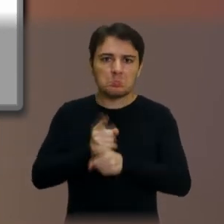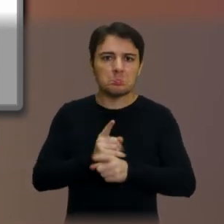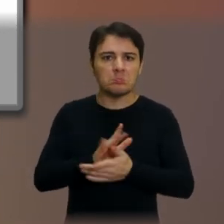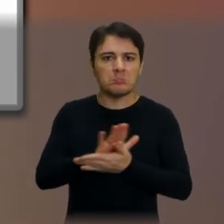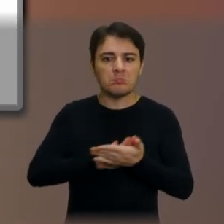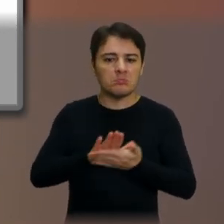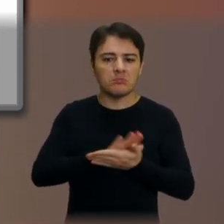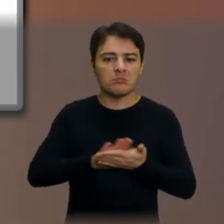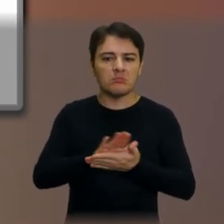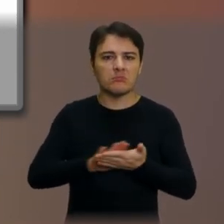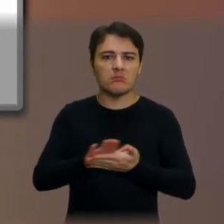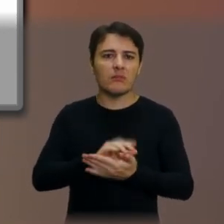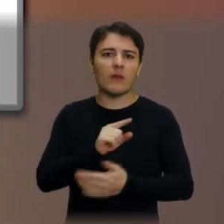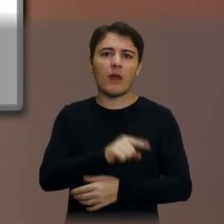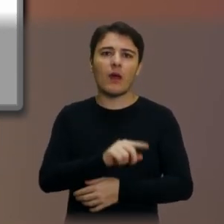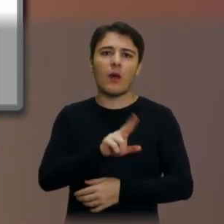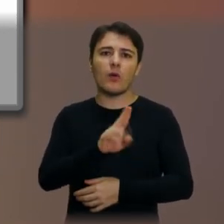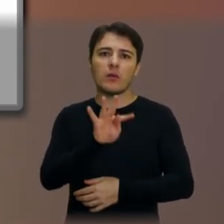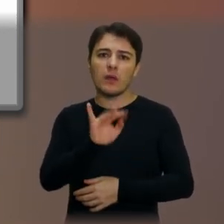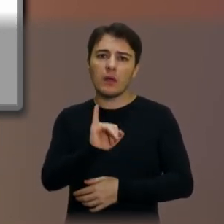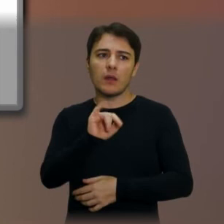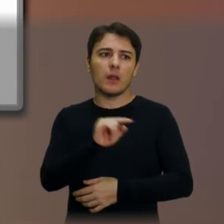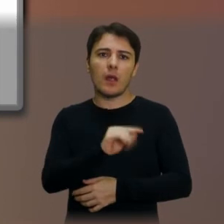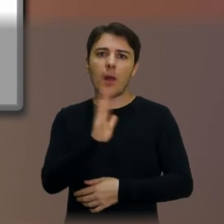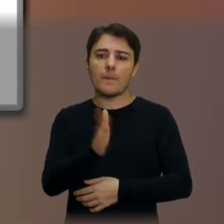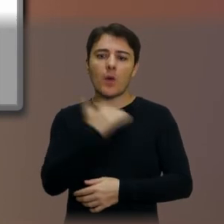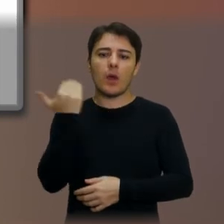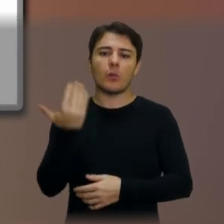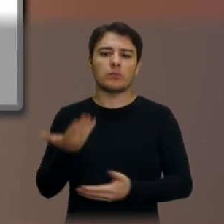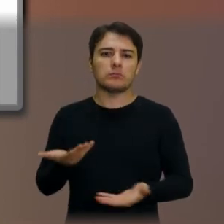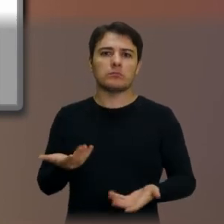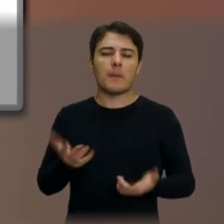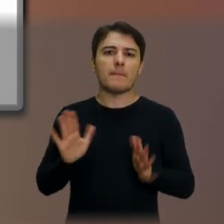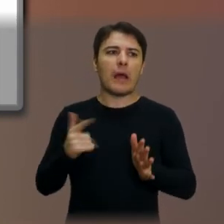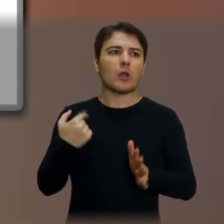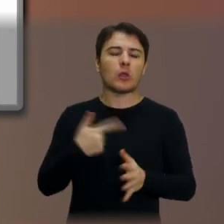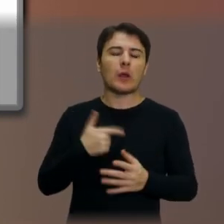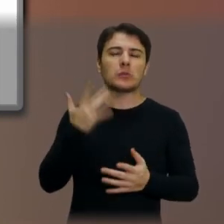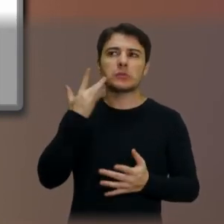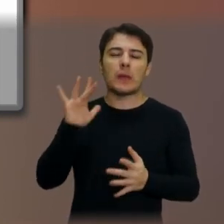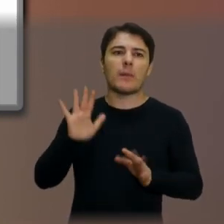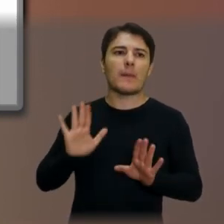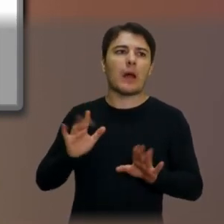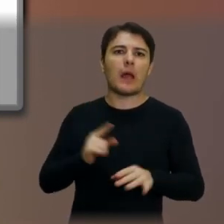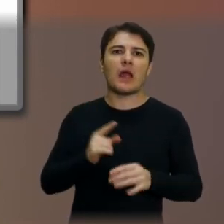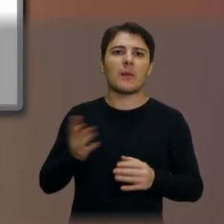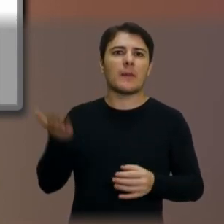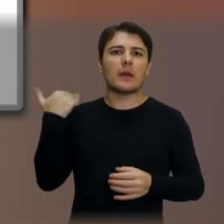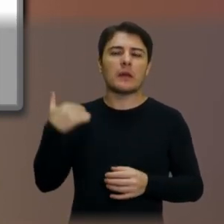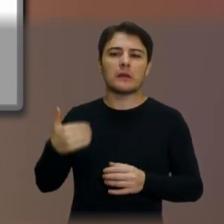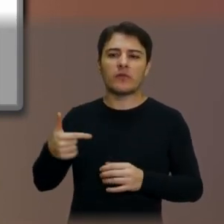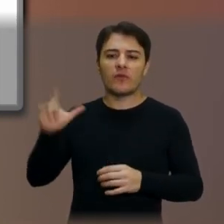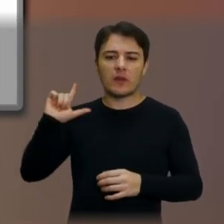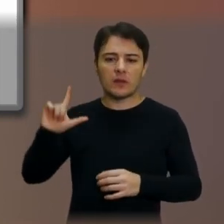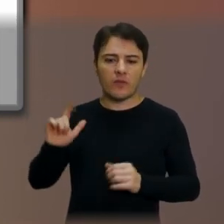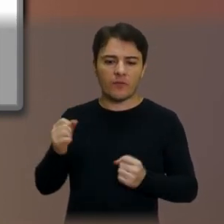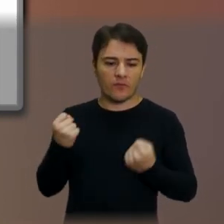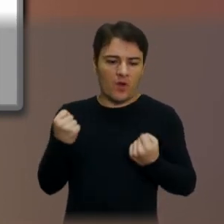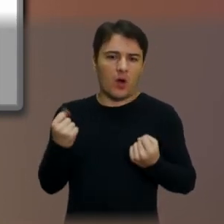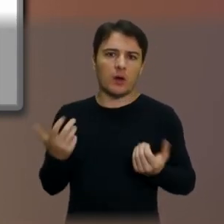nada estando na UTI ele infelizmente veio a falecer de uma forma com que a gente não esperava que ele foi tão forte da outra vez